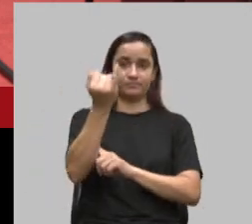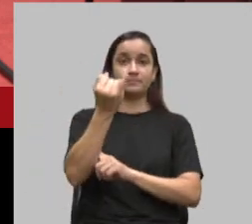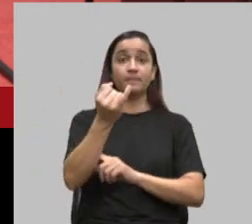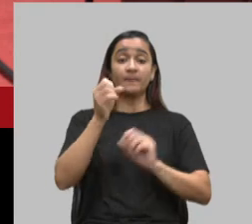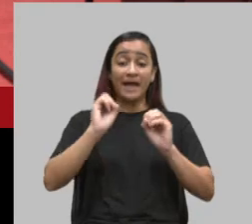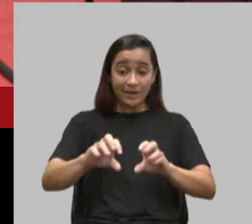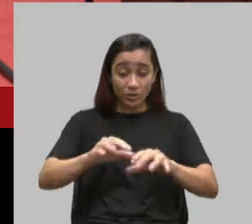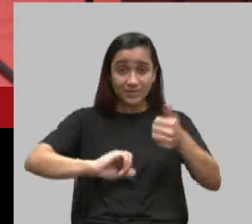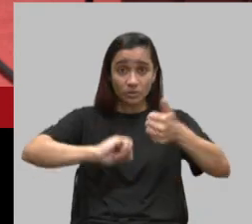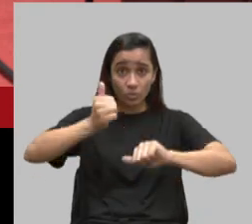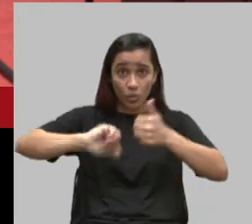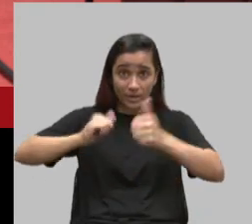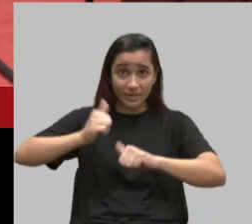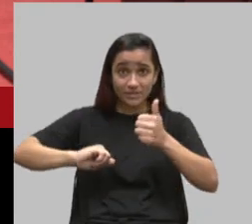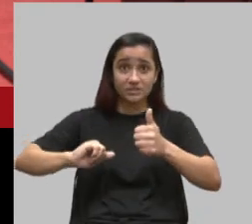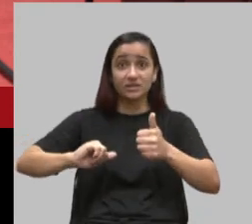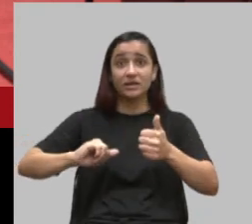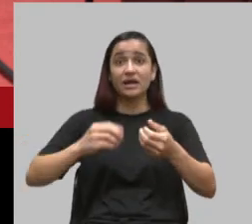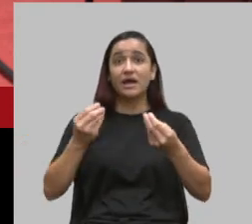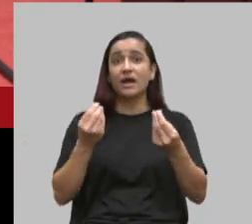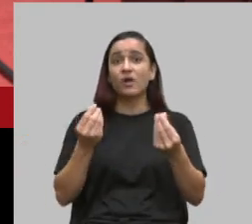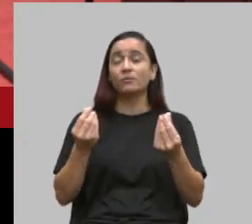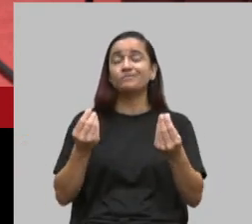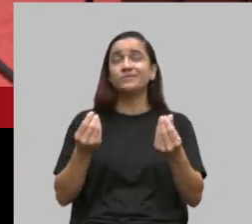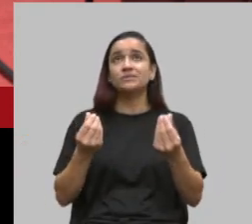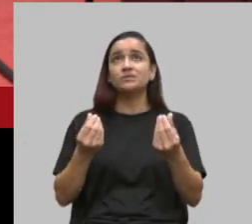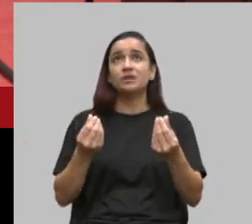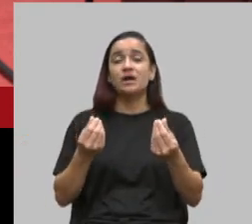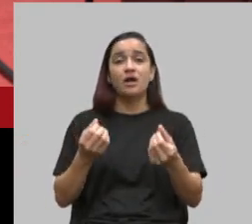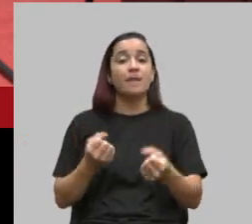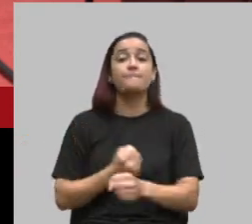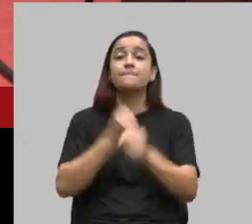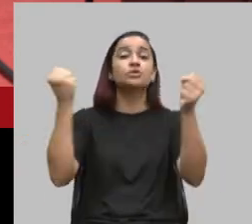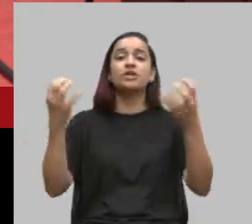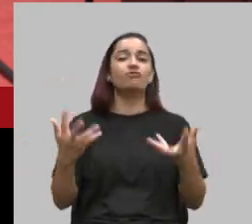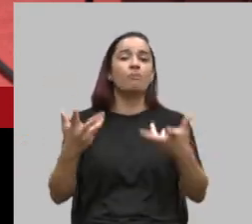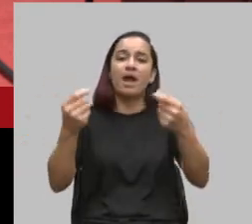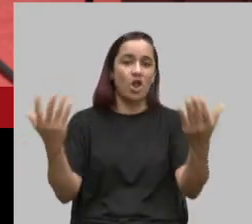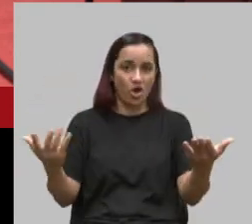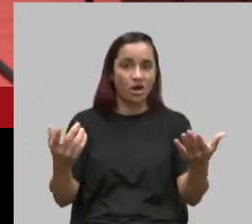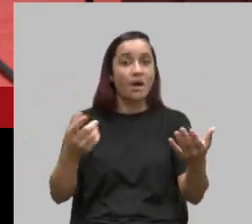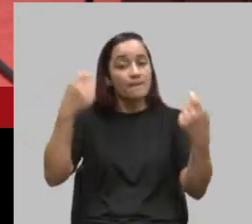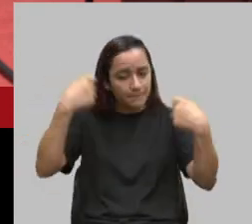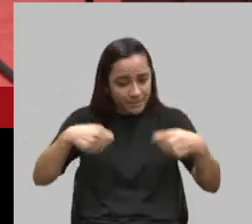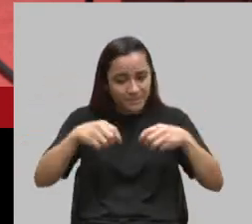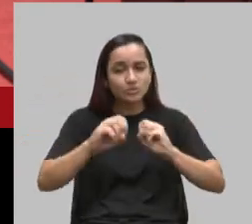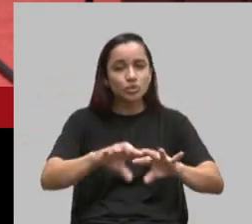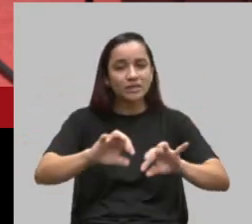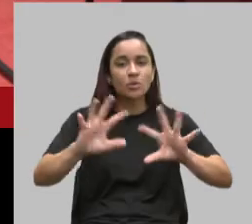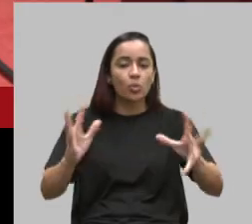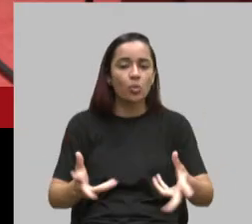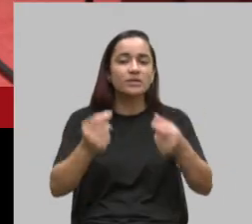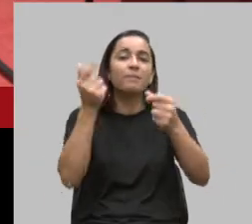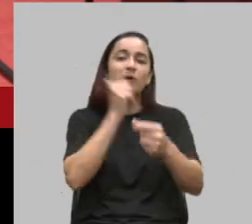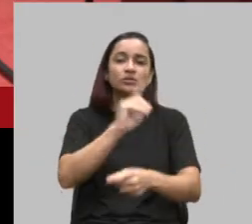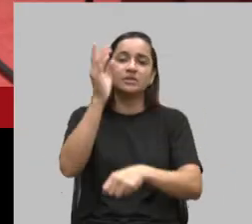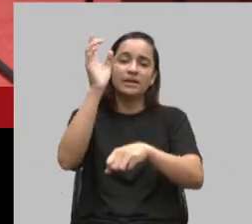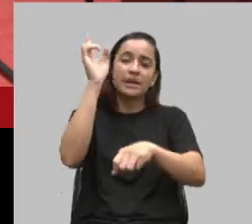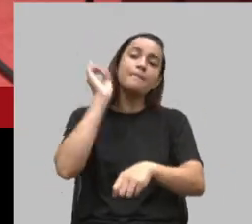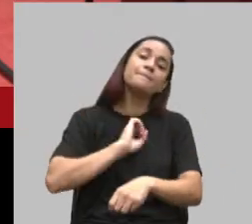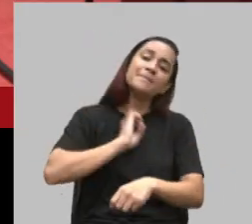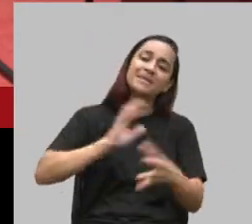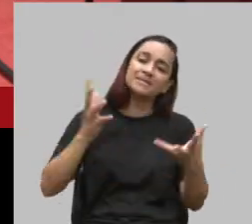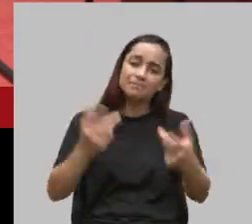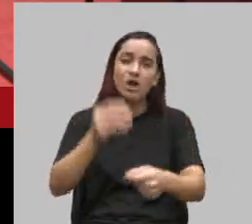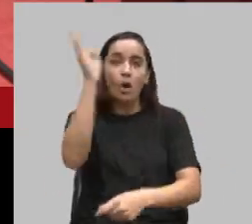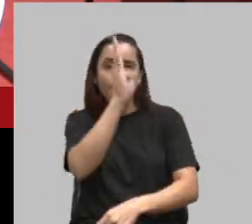não como que eu falo não tem coisa melhor que uma educação de qualidade para para um Brasil prosperar para uma Minas Gerais melhor Muito